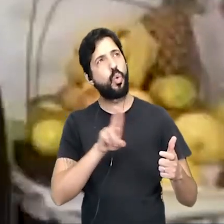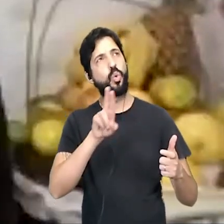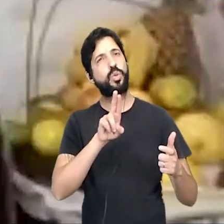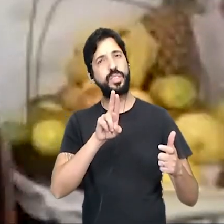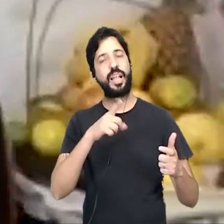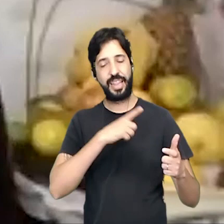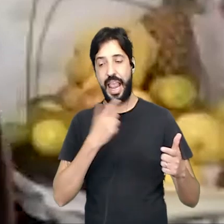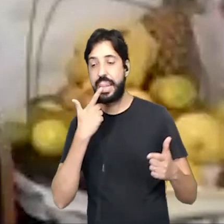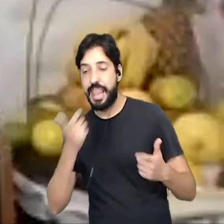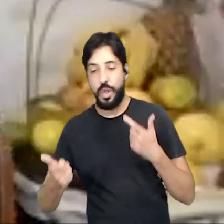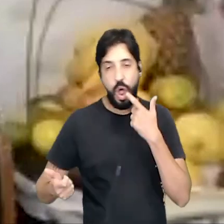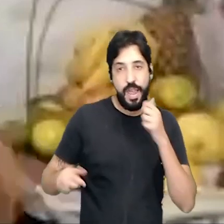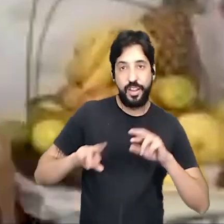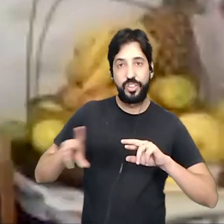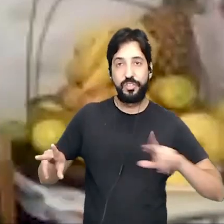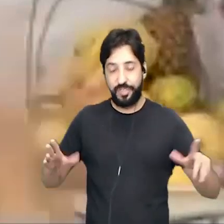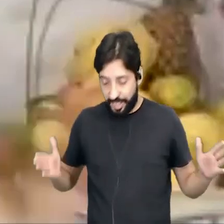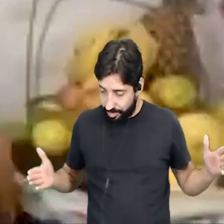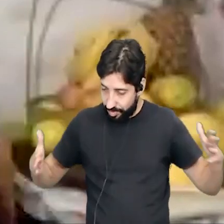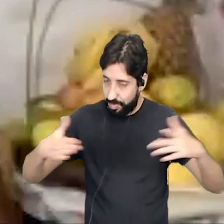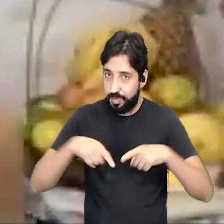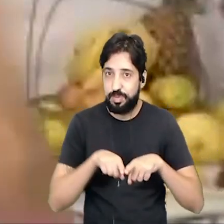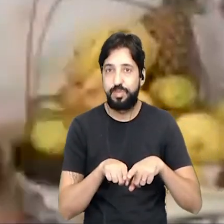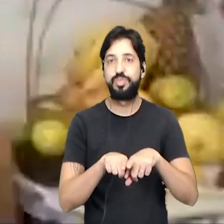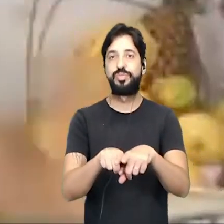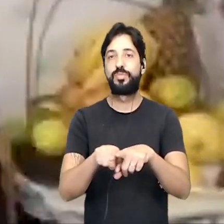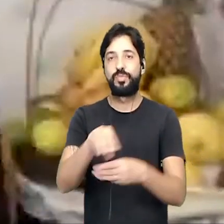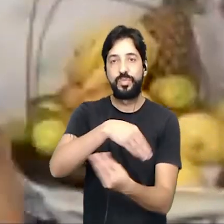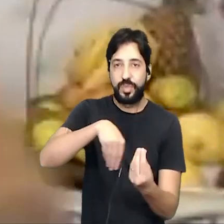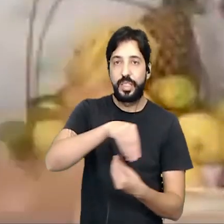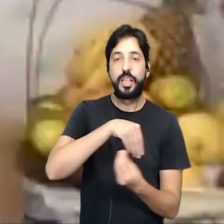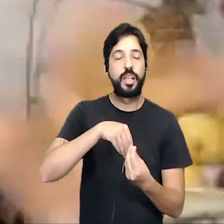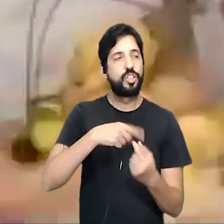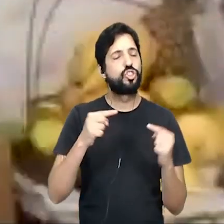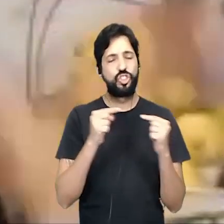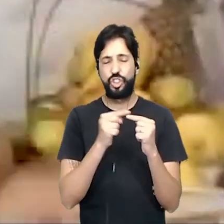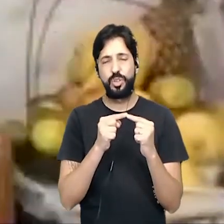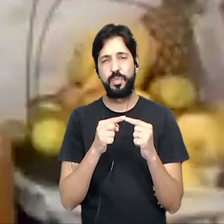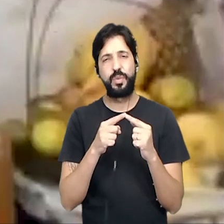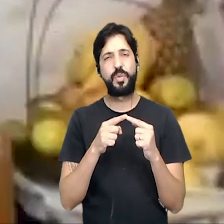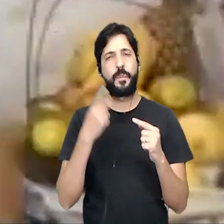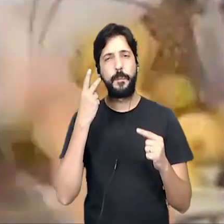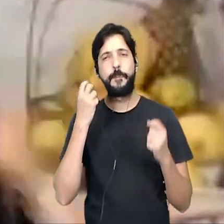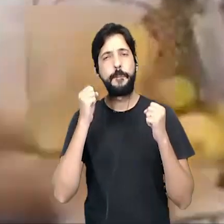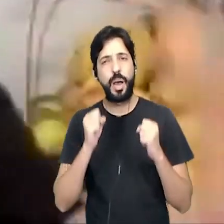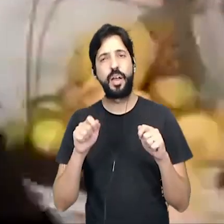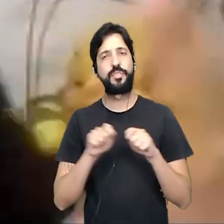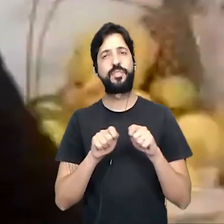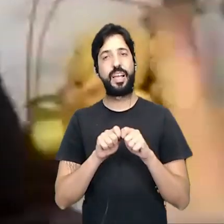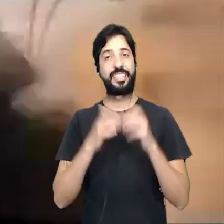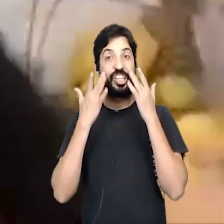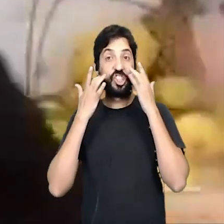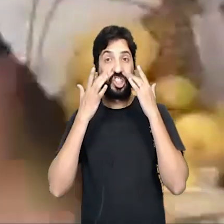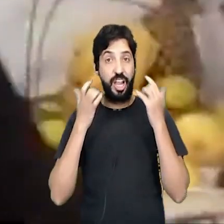de, vou usar essa palavra, de hibridez de linguagens ou de invenção de outras formas de fazer aquilo